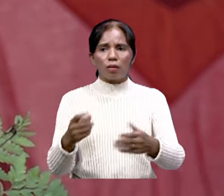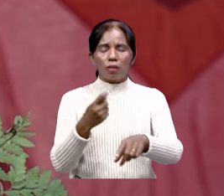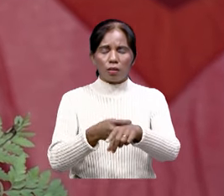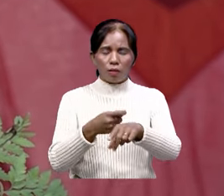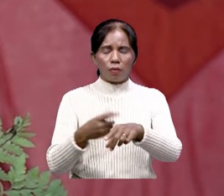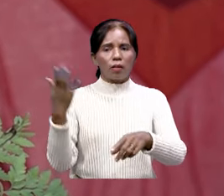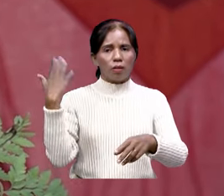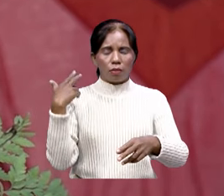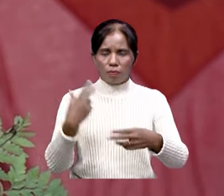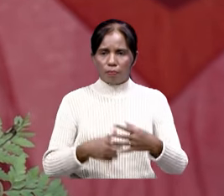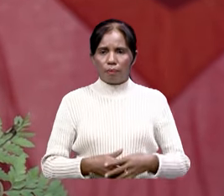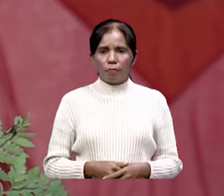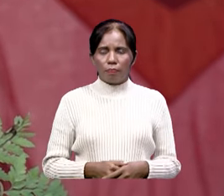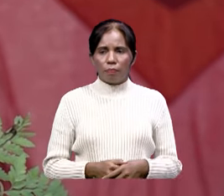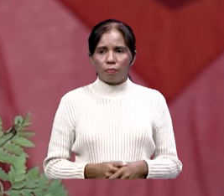paz